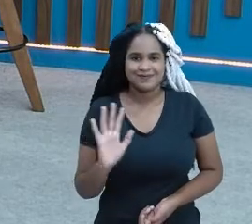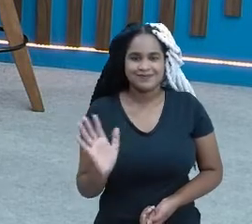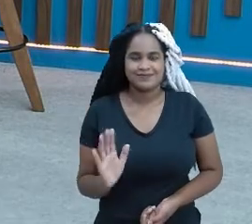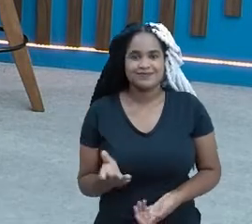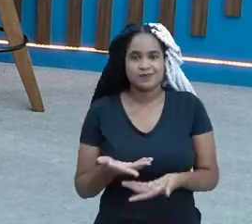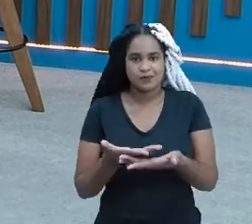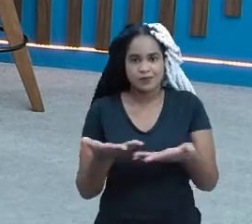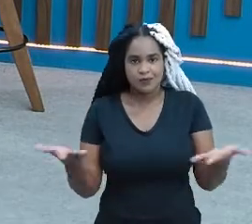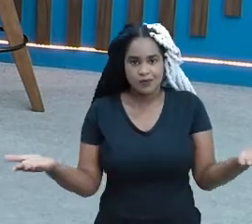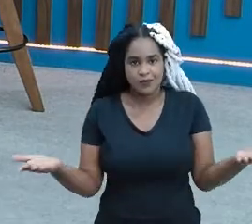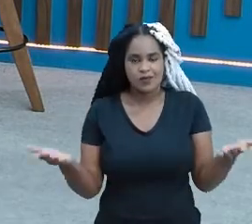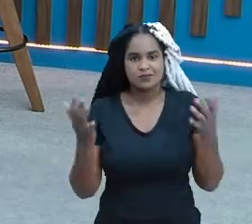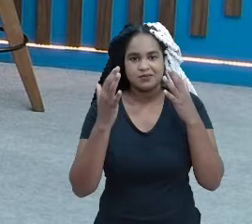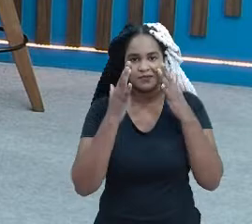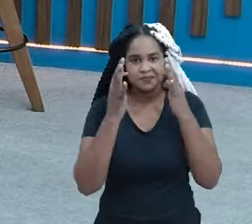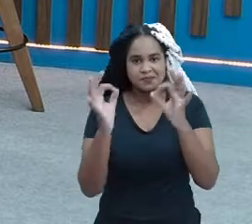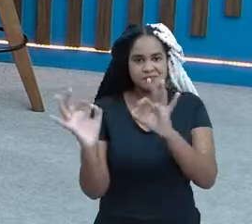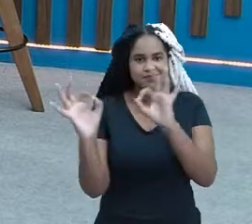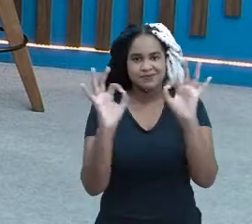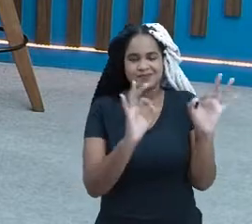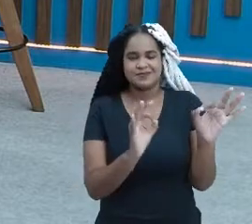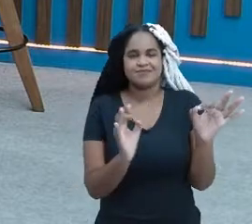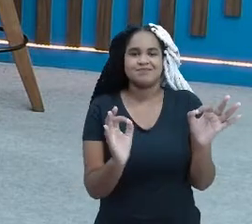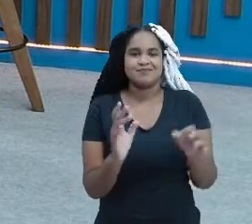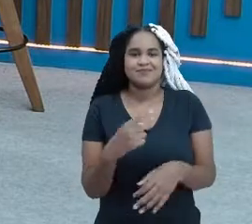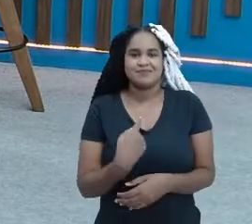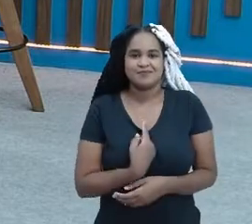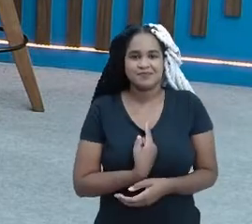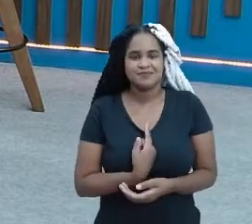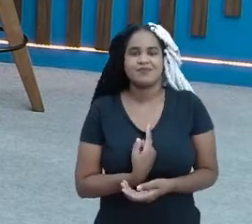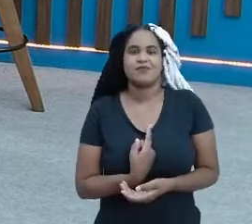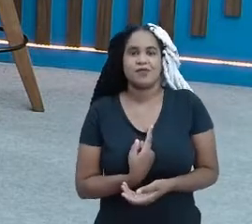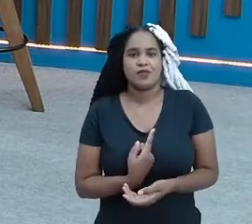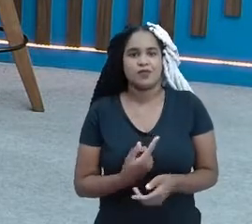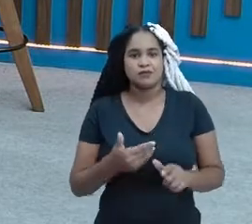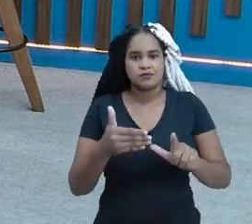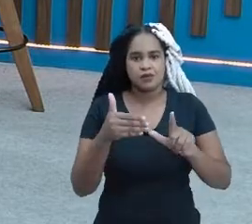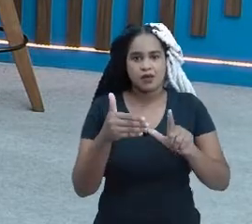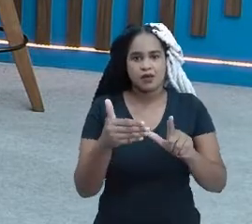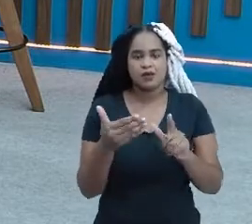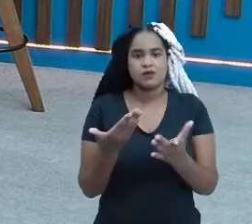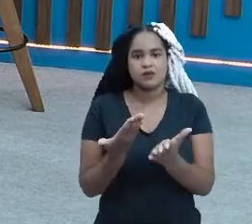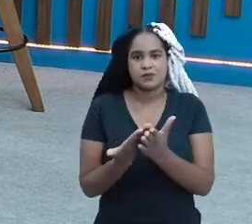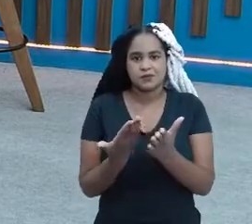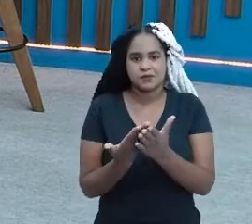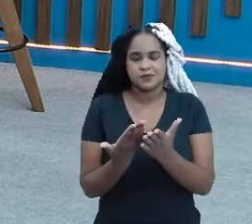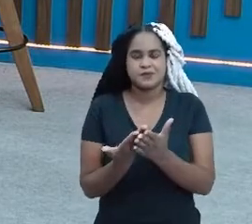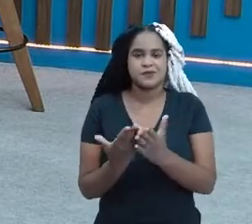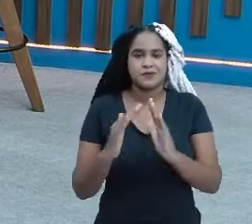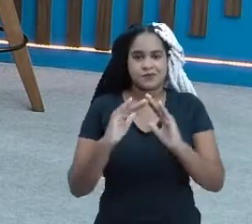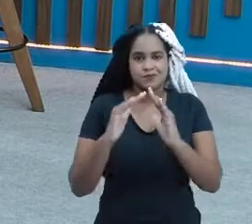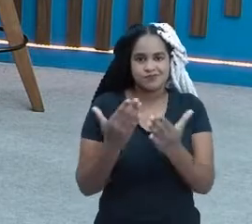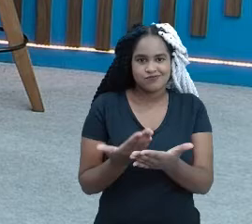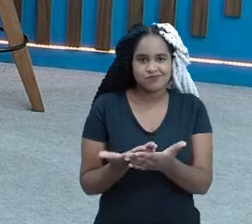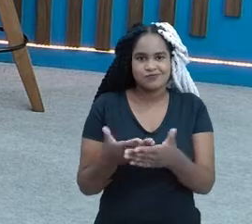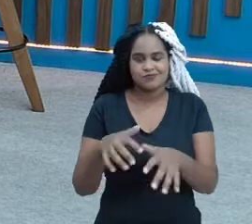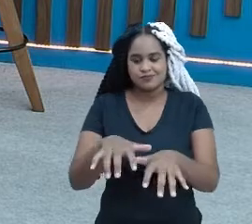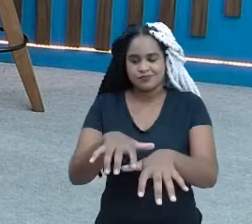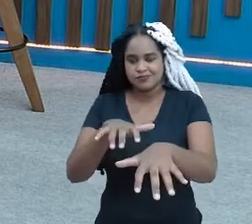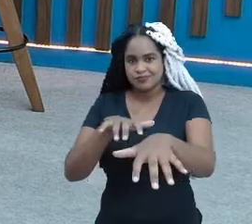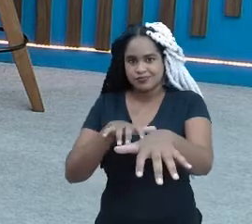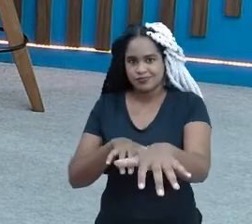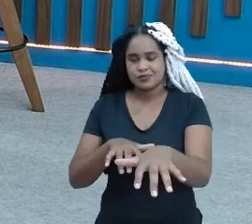você que está ligado aí com a gente. Estamos em mais uma aula ao vivo da Escola Municipal para Aulas Digitais. Eu sou a professora